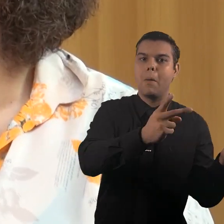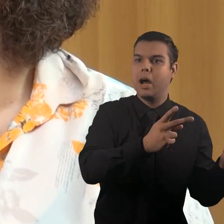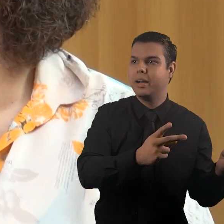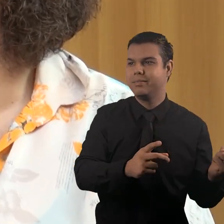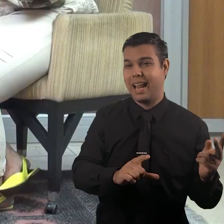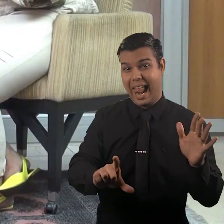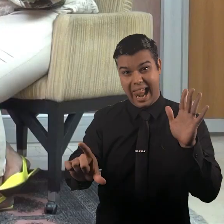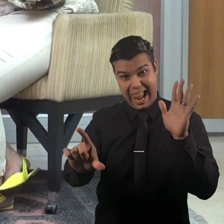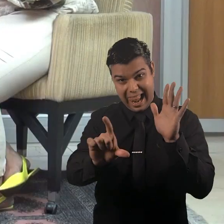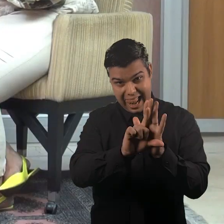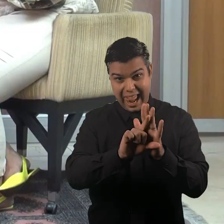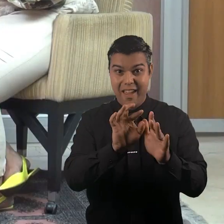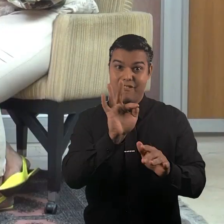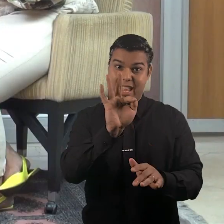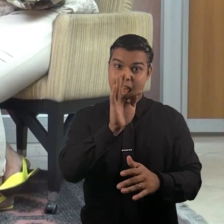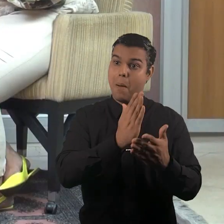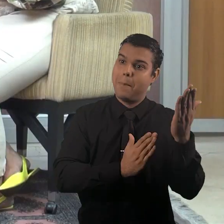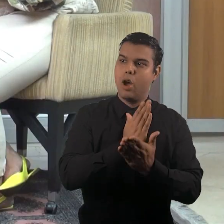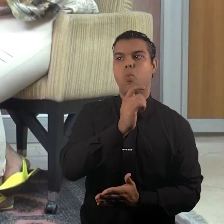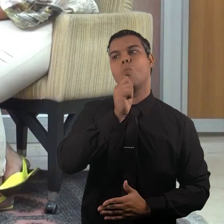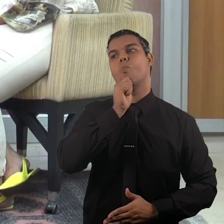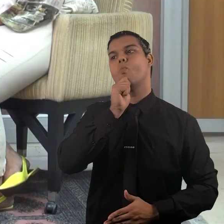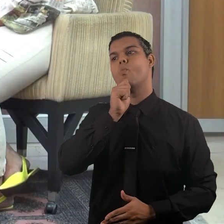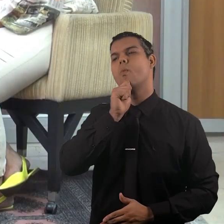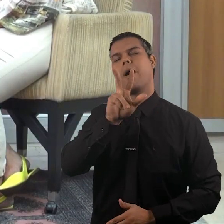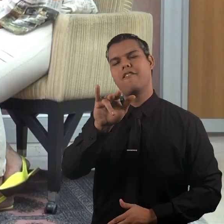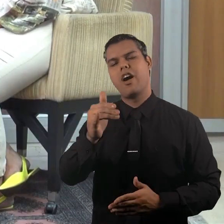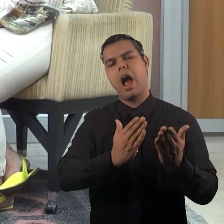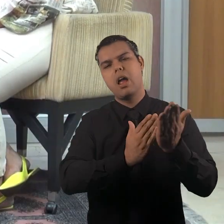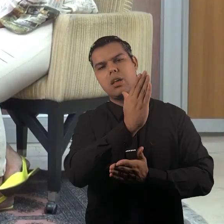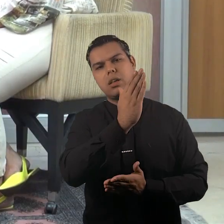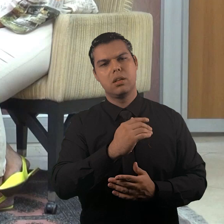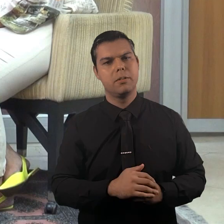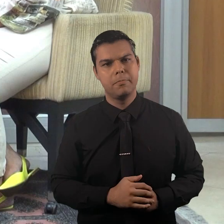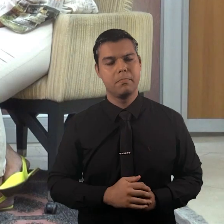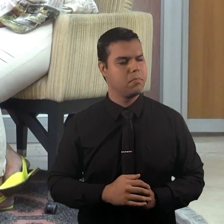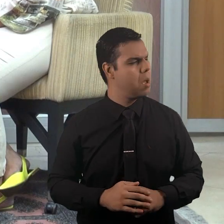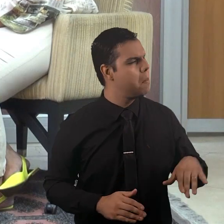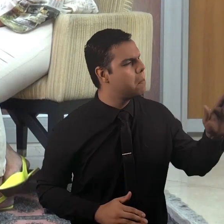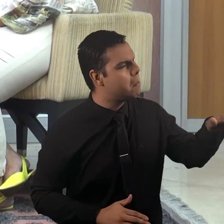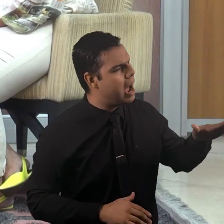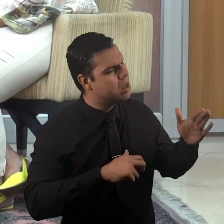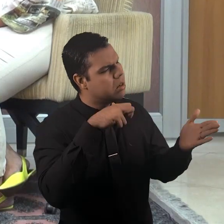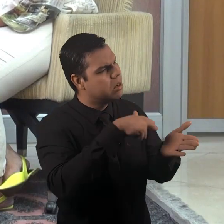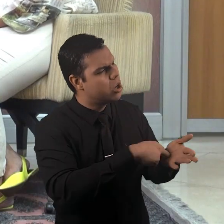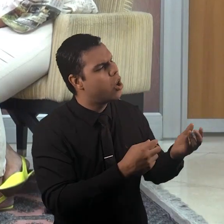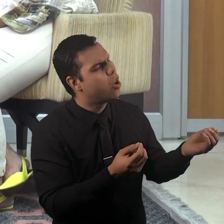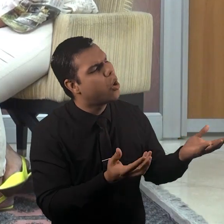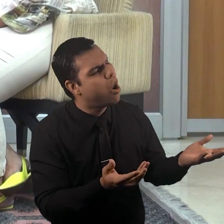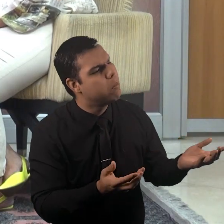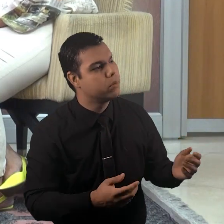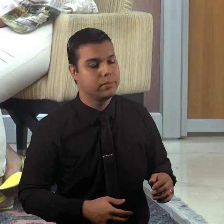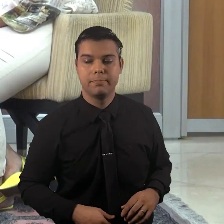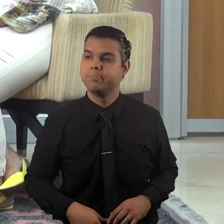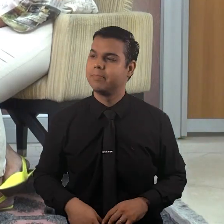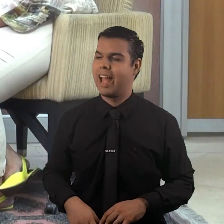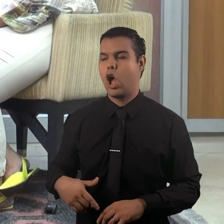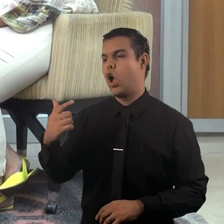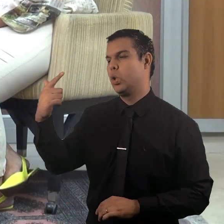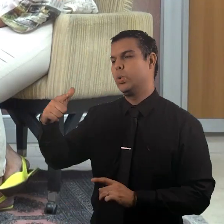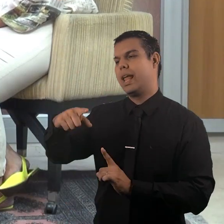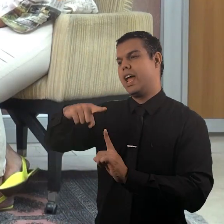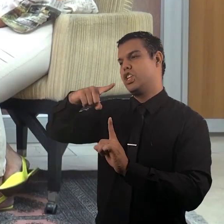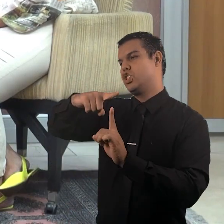ainda. Ela vai passar. Essa lei federal pune? Pune. Porque não existe... Roubar, quem... É, a verdade é que não